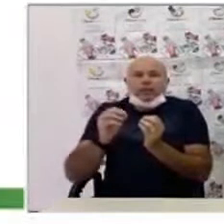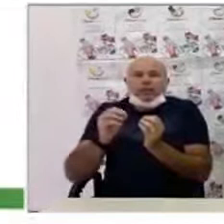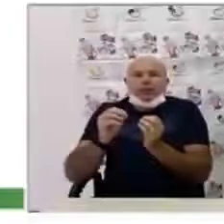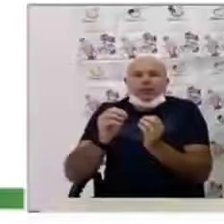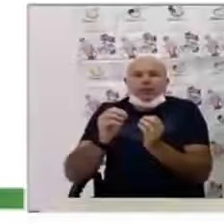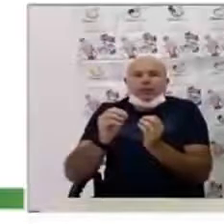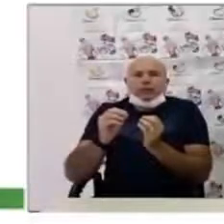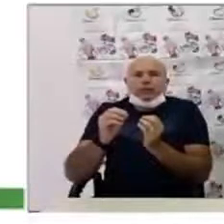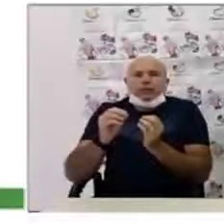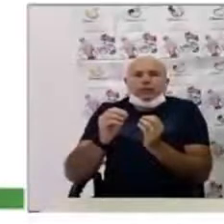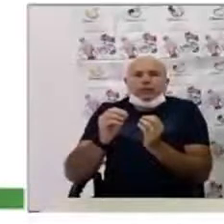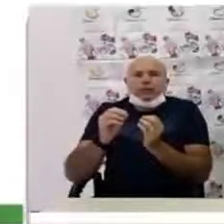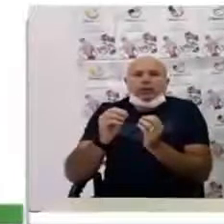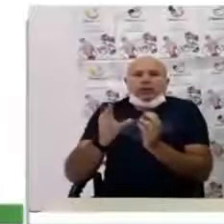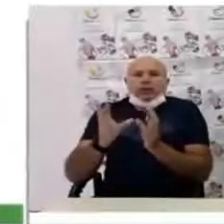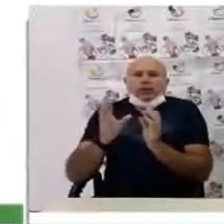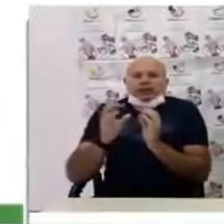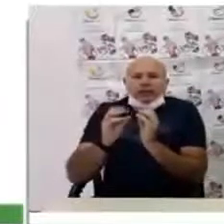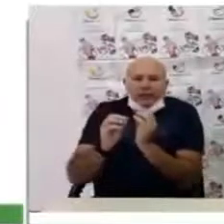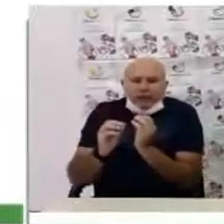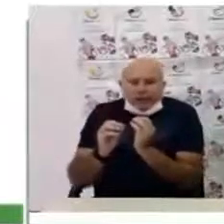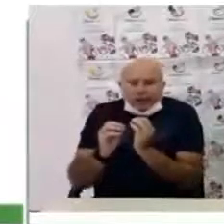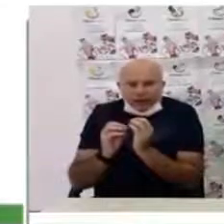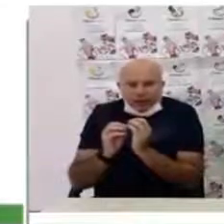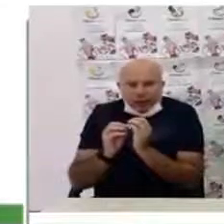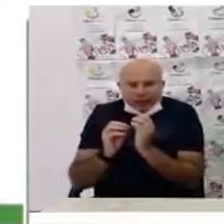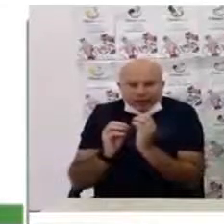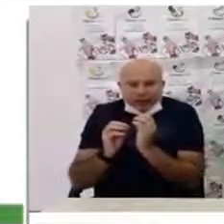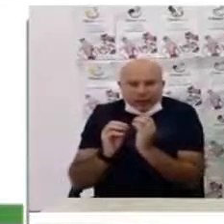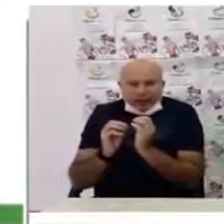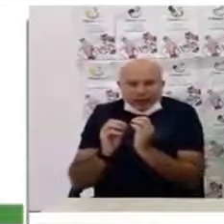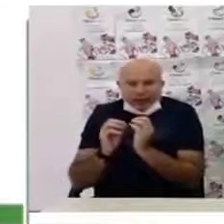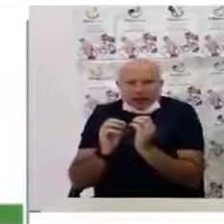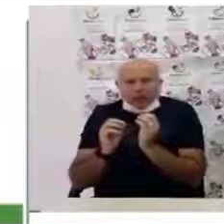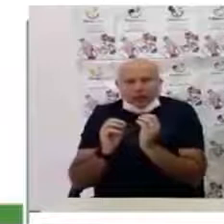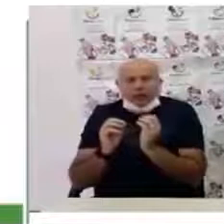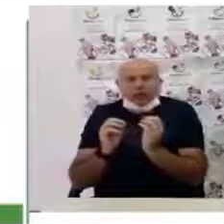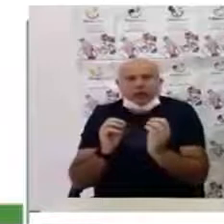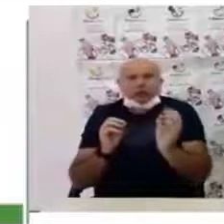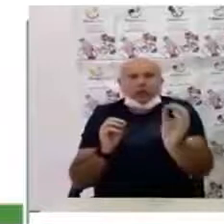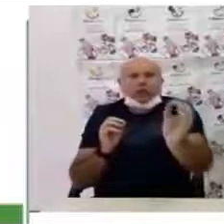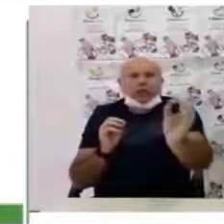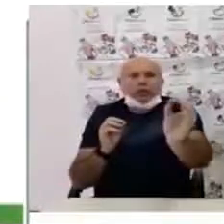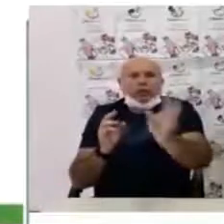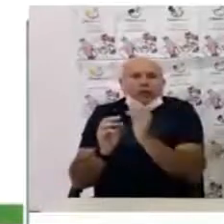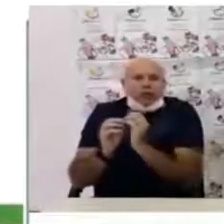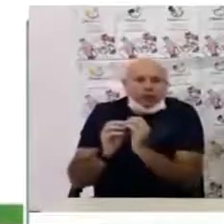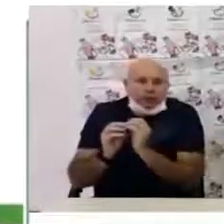um pouquinho. Pronto, aí você vai ver aí a ideia, como é que fica o modelo